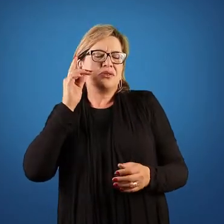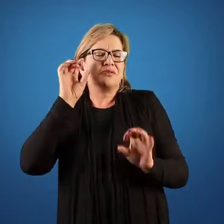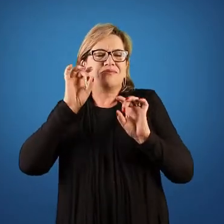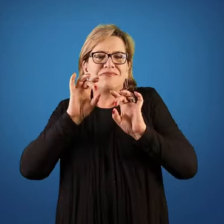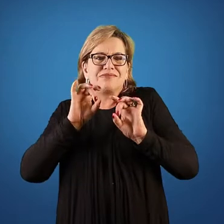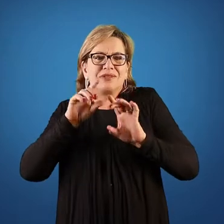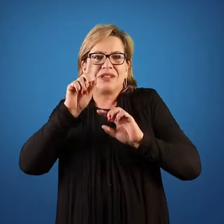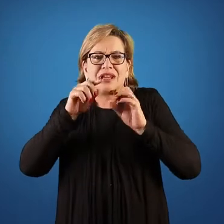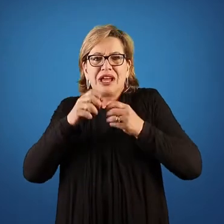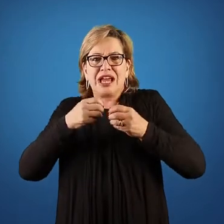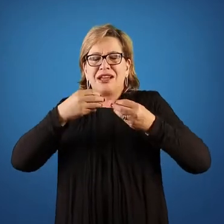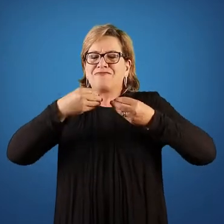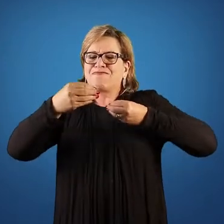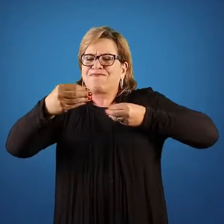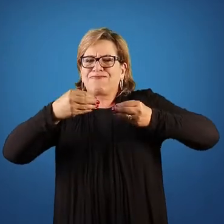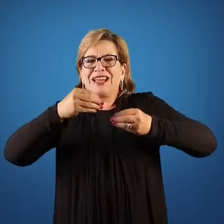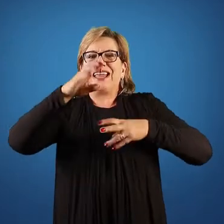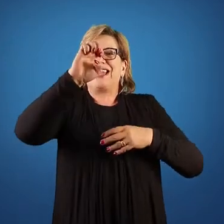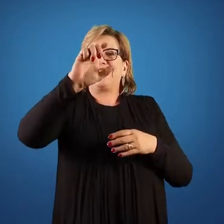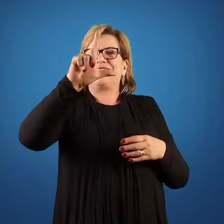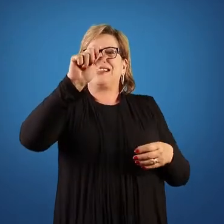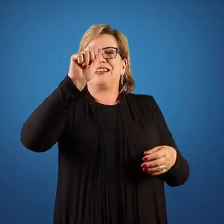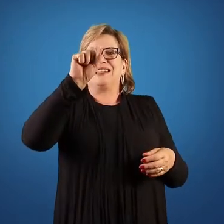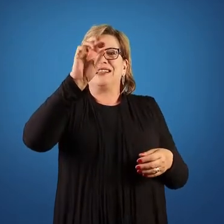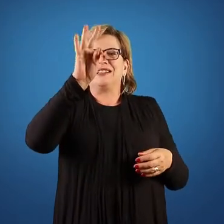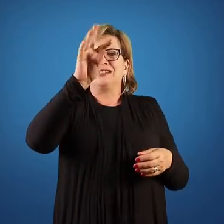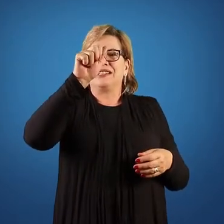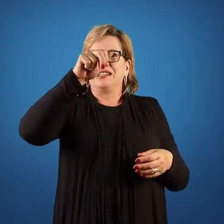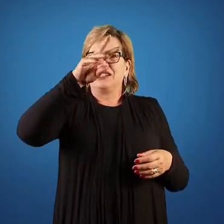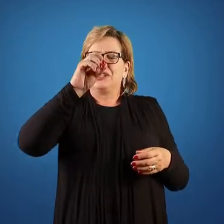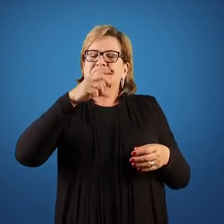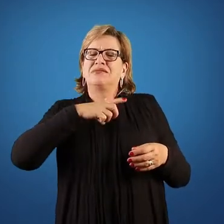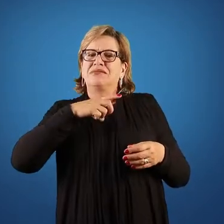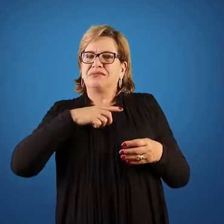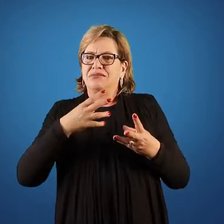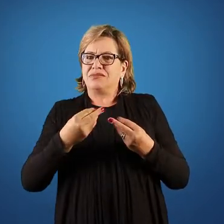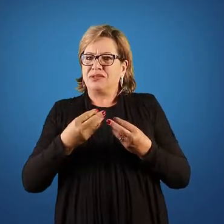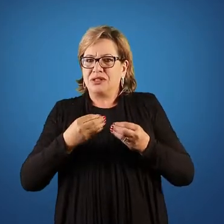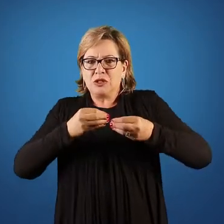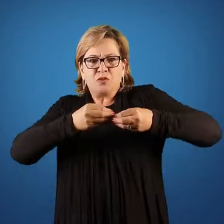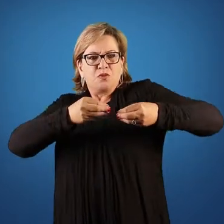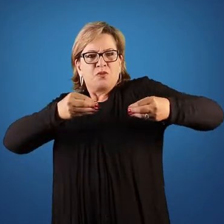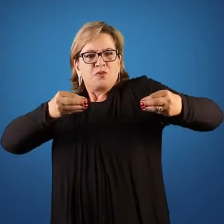com bastante elastano. Ele é mais elástico,